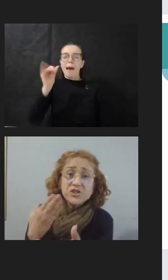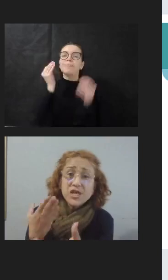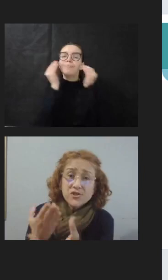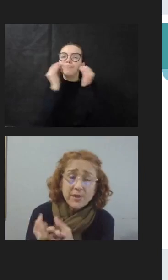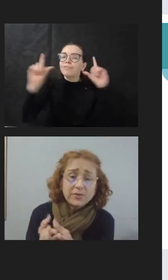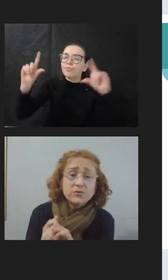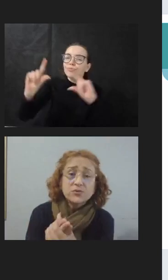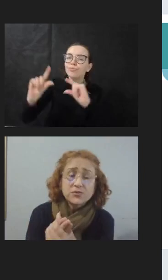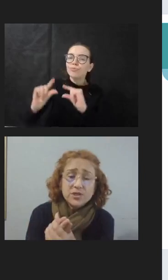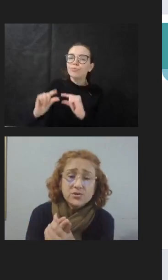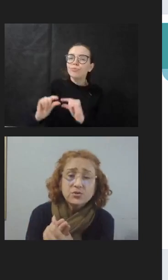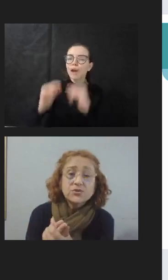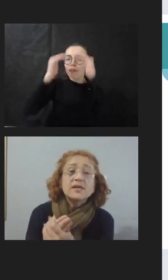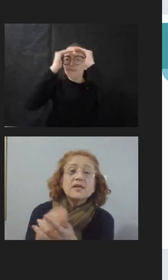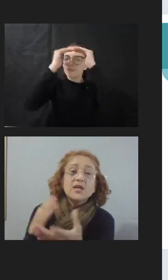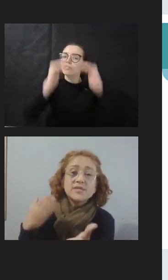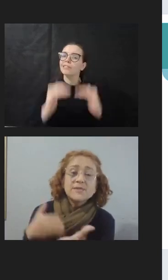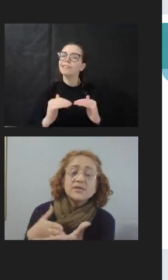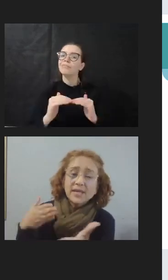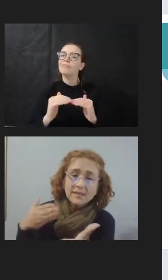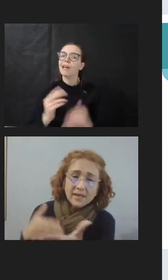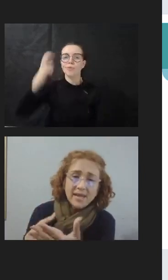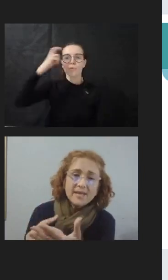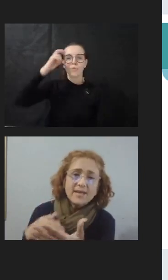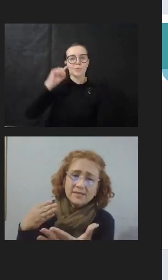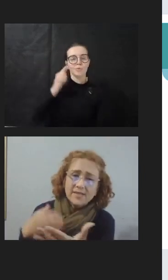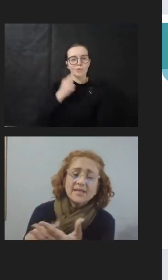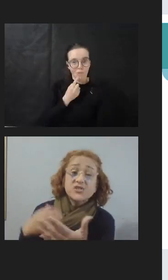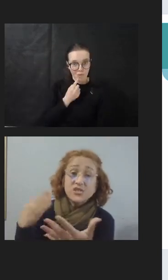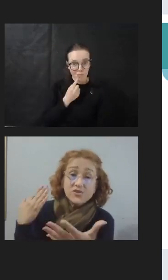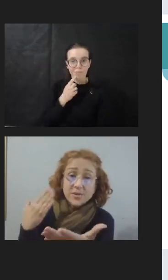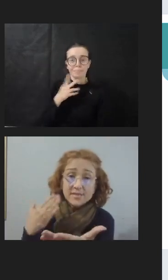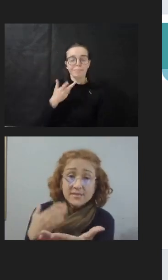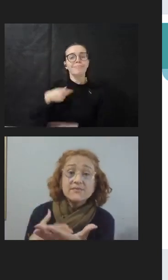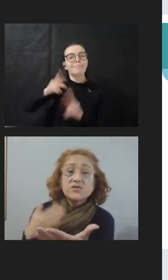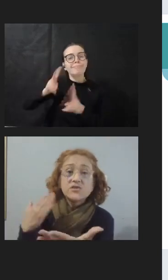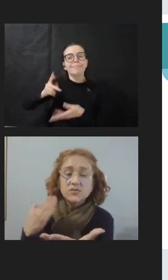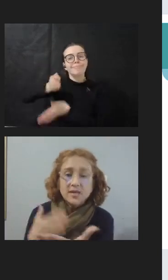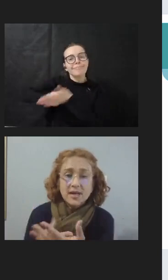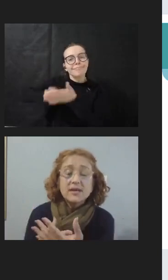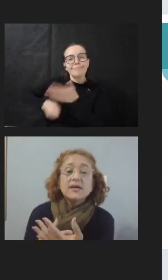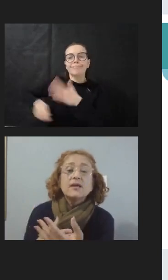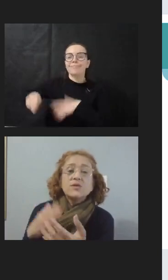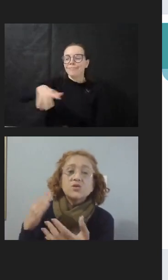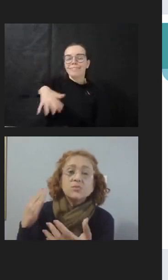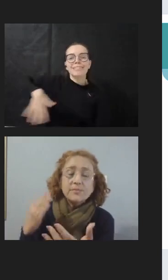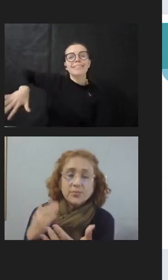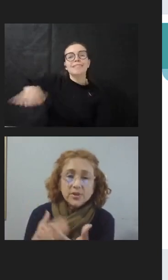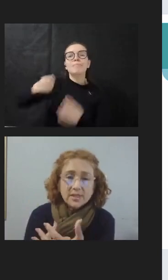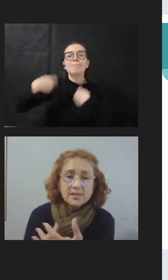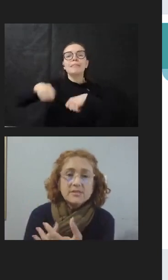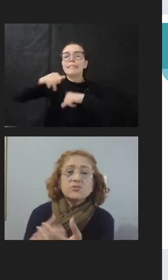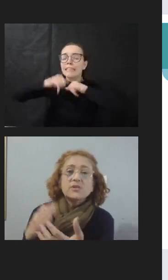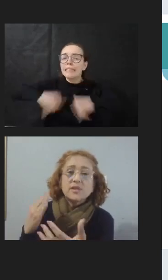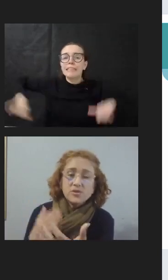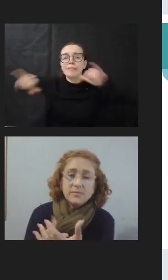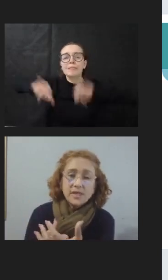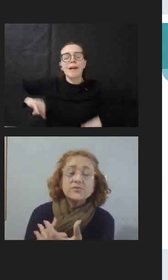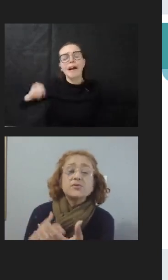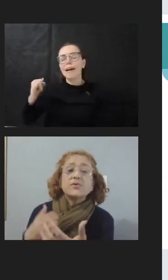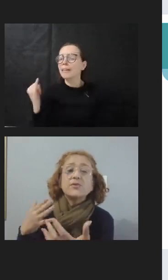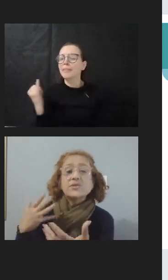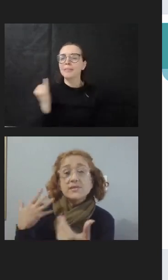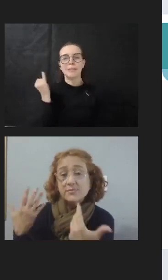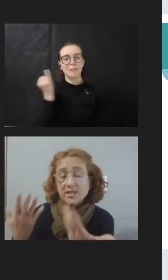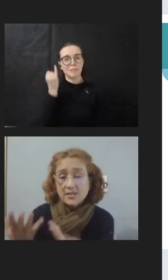de desrespeito à cultura surda, eu sempre batalhei nessa tecla de que a gente precisava divulgar sobre a importância do